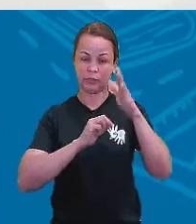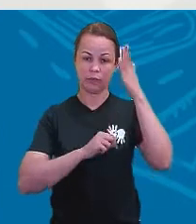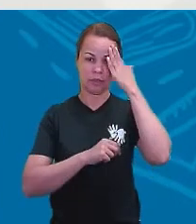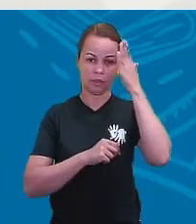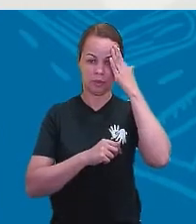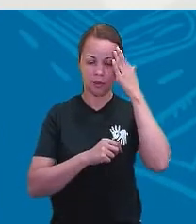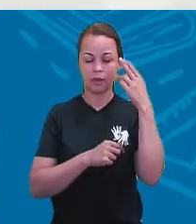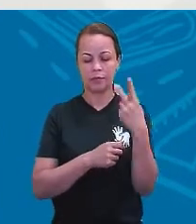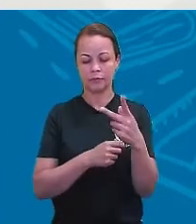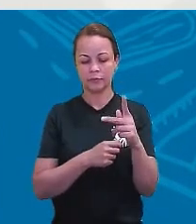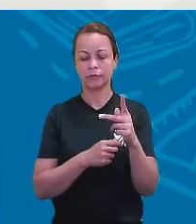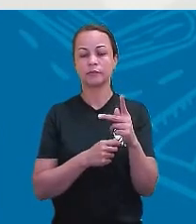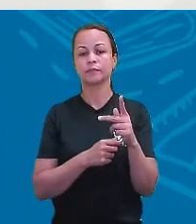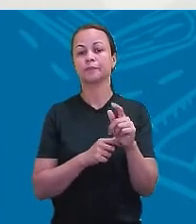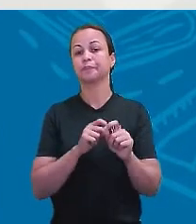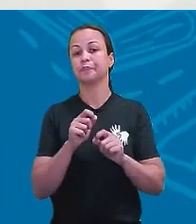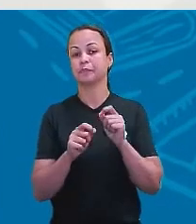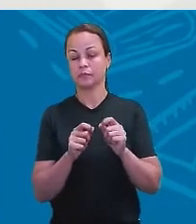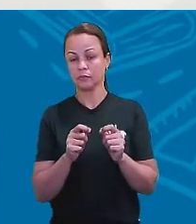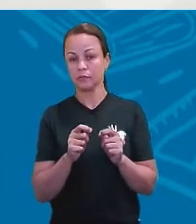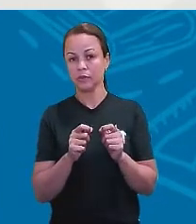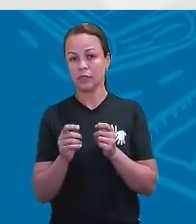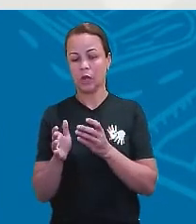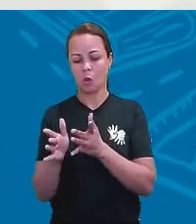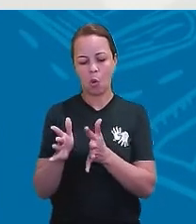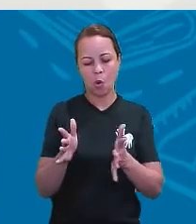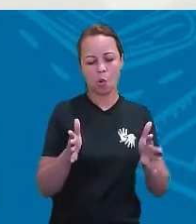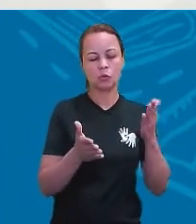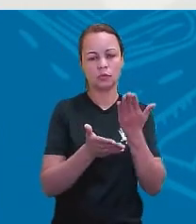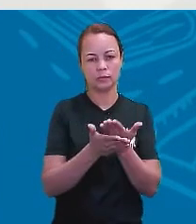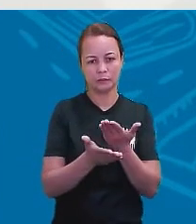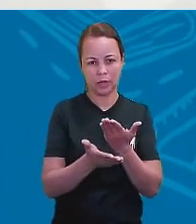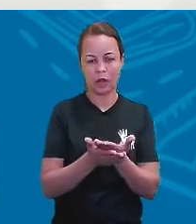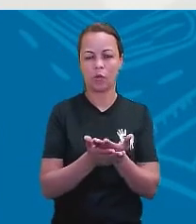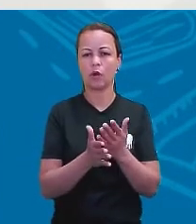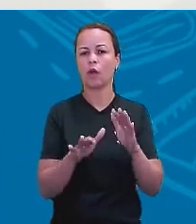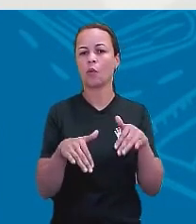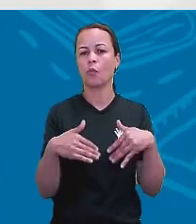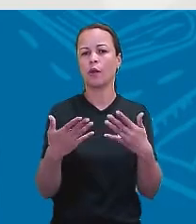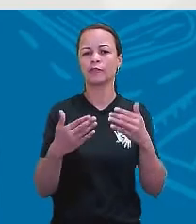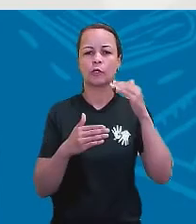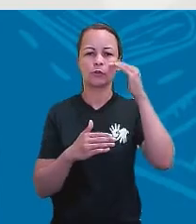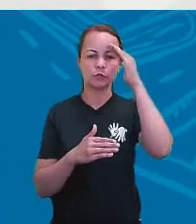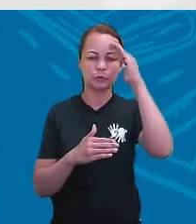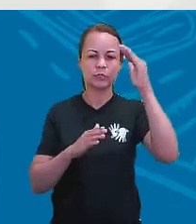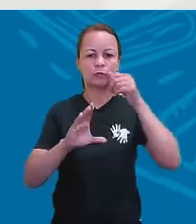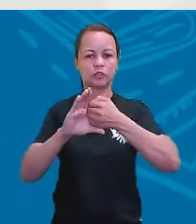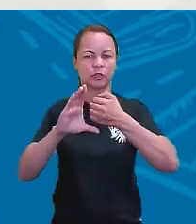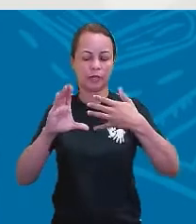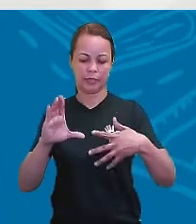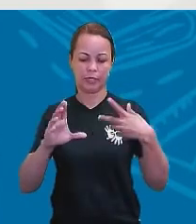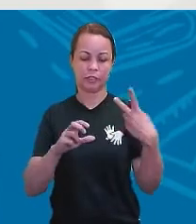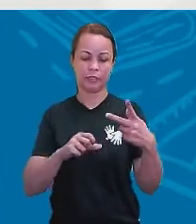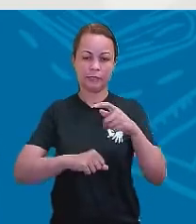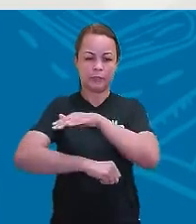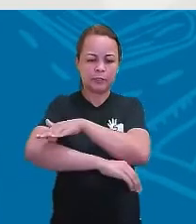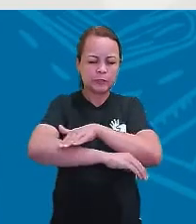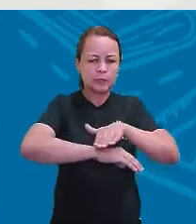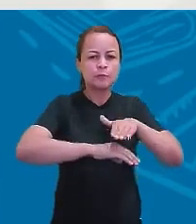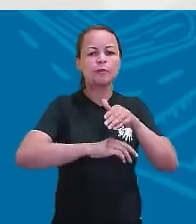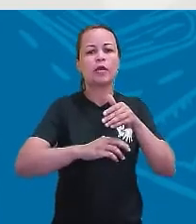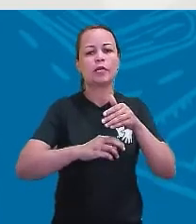saneamento básico, né, entendermos, então, ao longo da nossa aula aqui, quais são as principais características, caso esse saneamento básico não